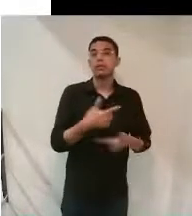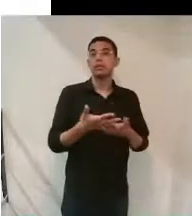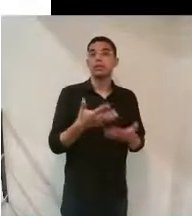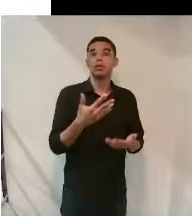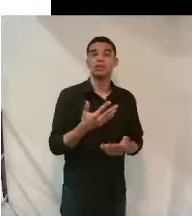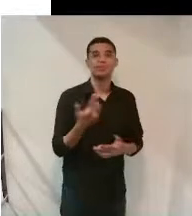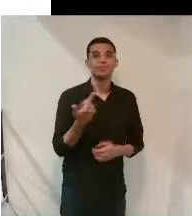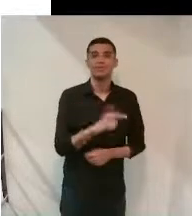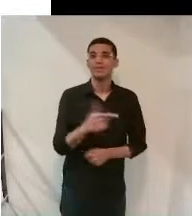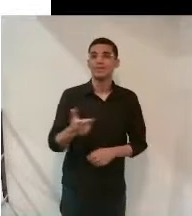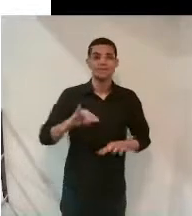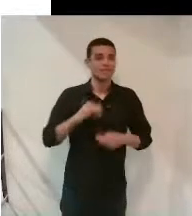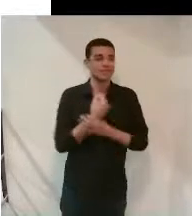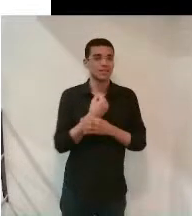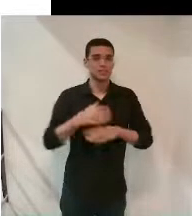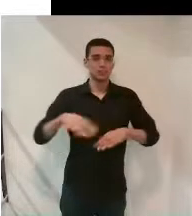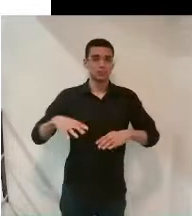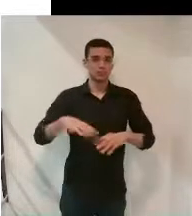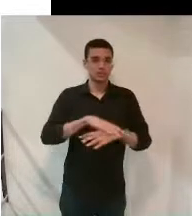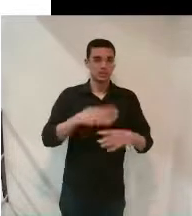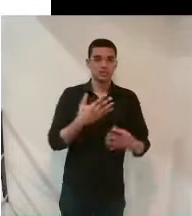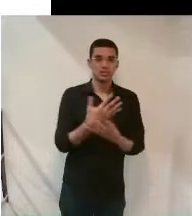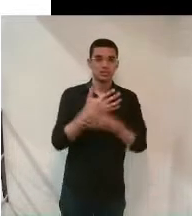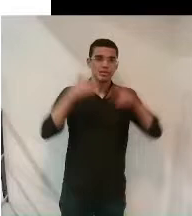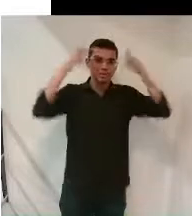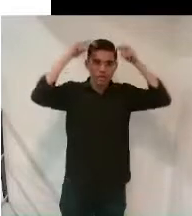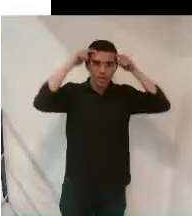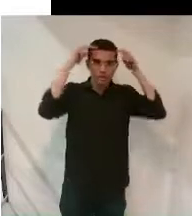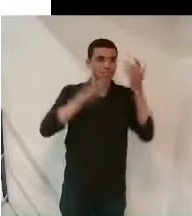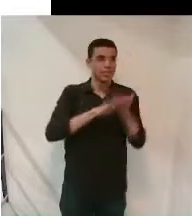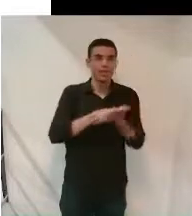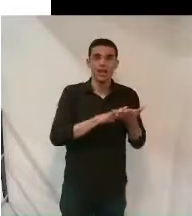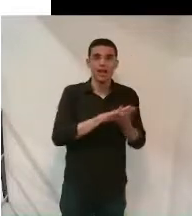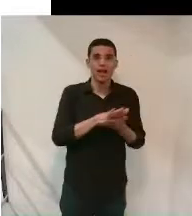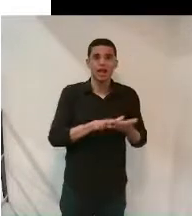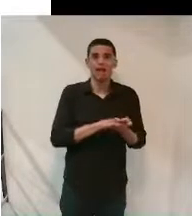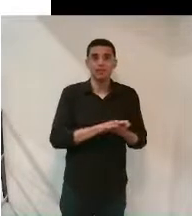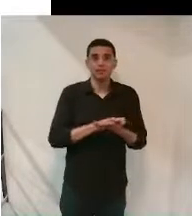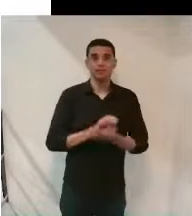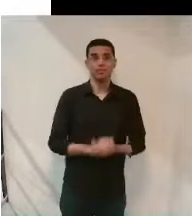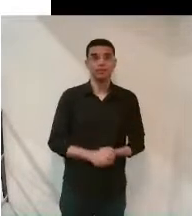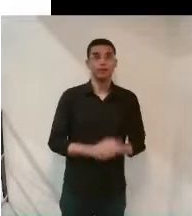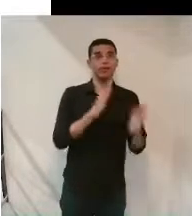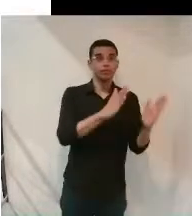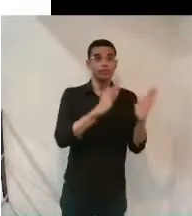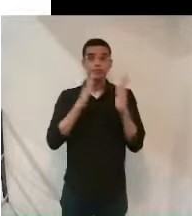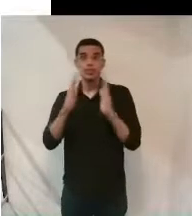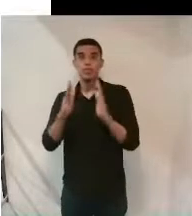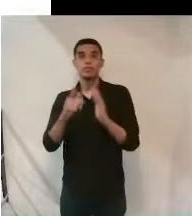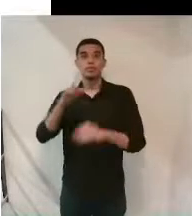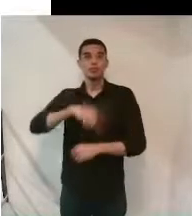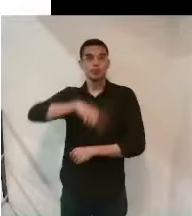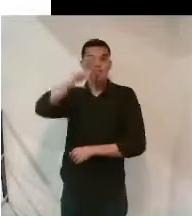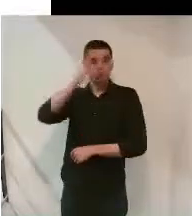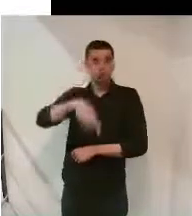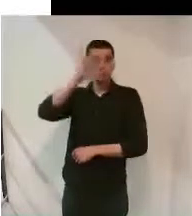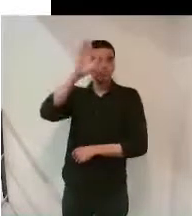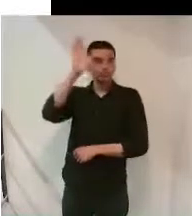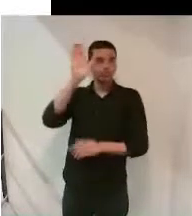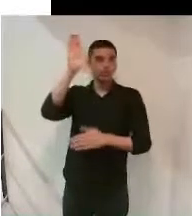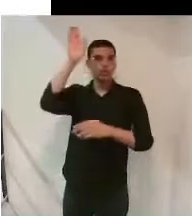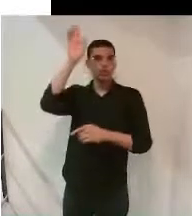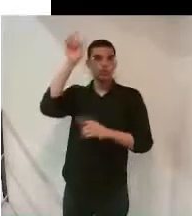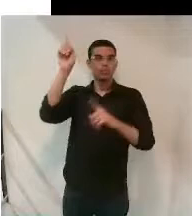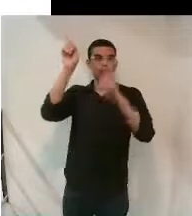procedimento de segurança, equipamento, depois o lixão encerrado e já florescendo, não é? Aquele